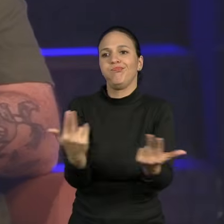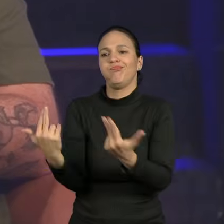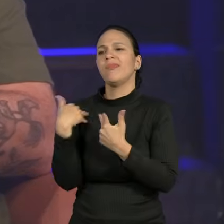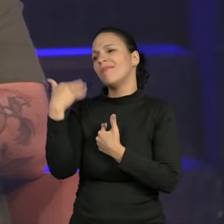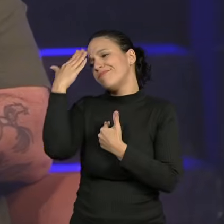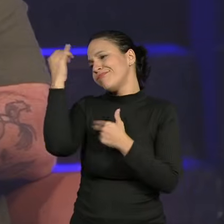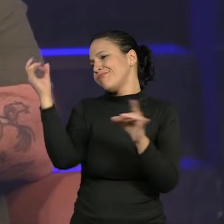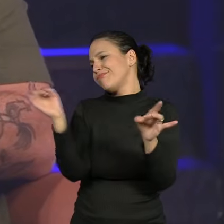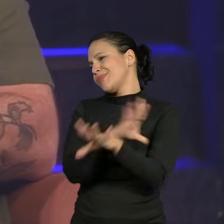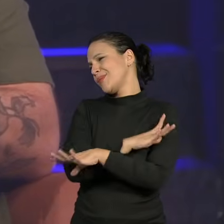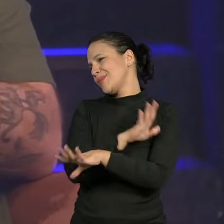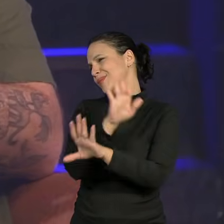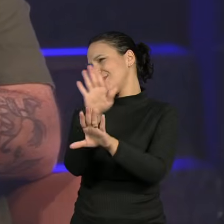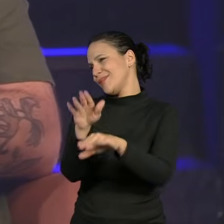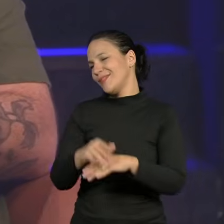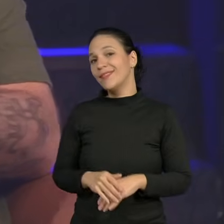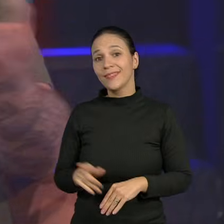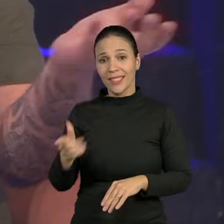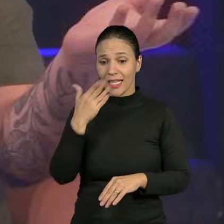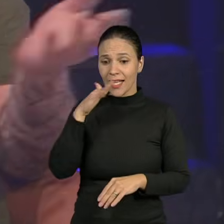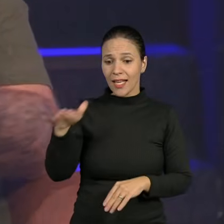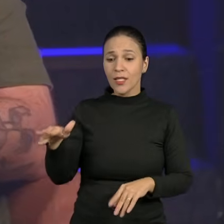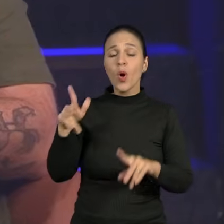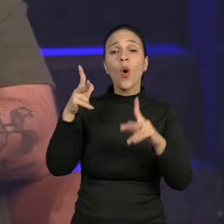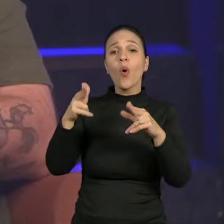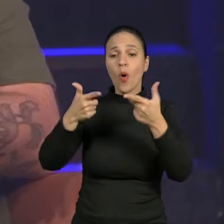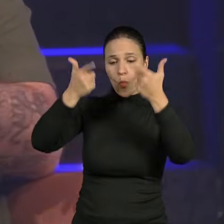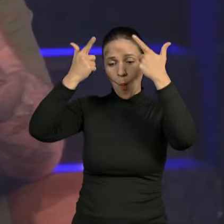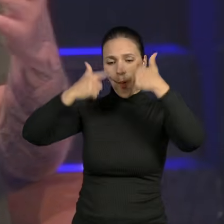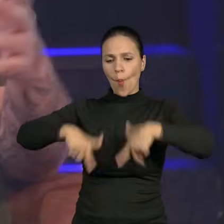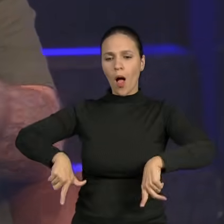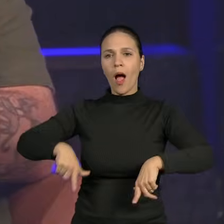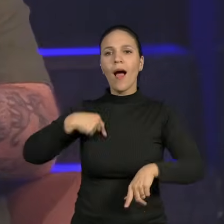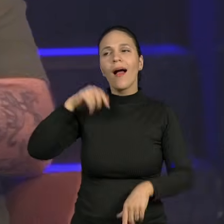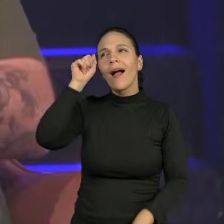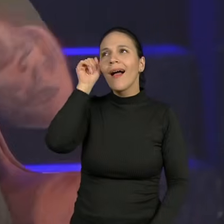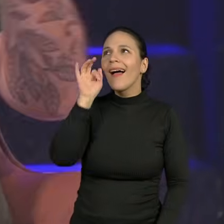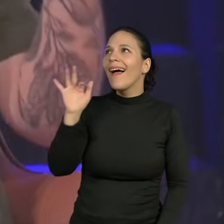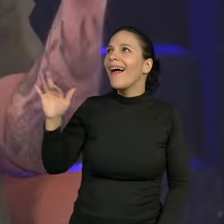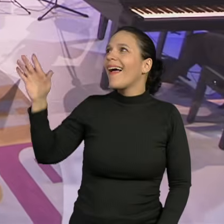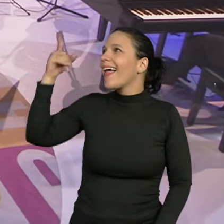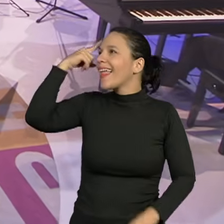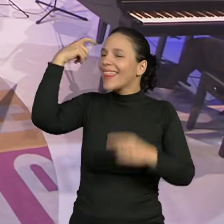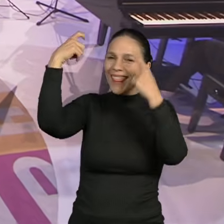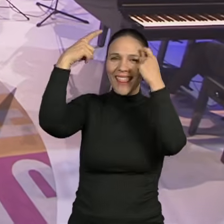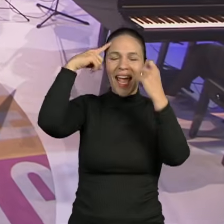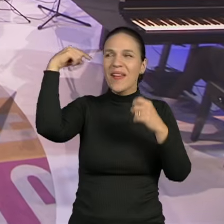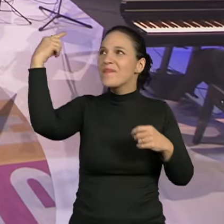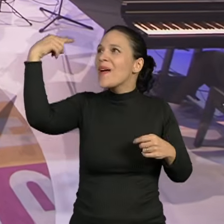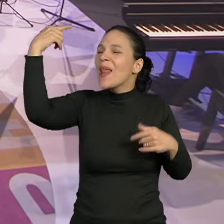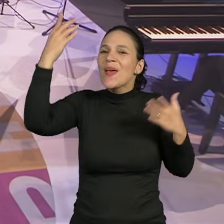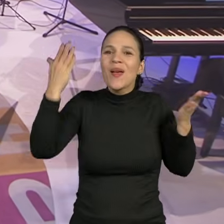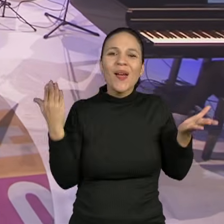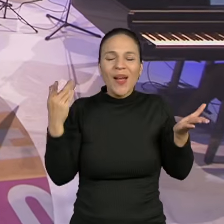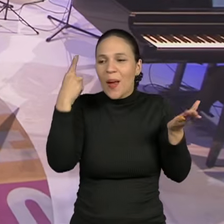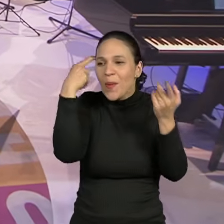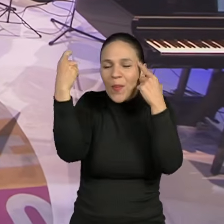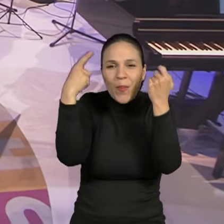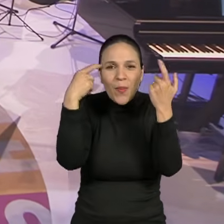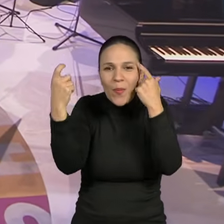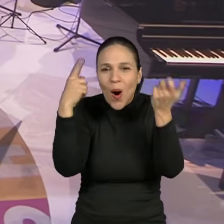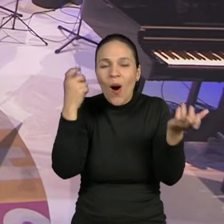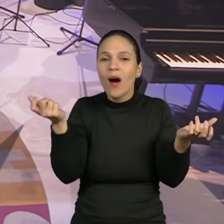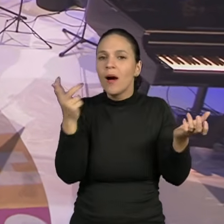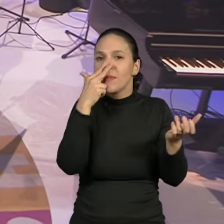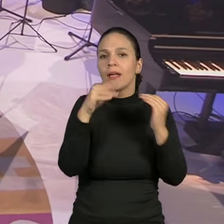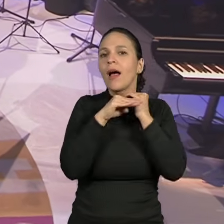tudo muitas vezes, né? E a criança é uma folha em branco, então ela viaja, ela tem ideias malucas, criativas, inventivas, ela foge